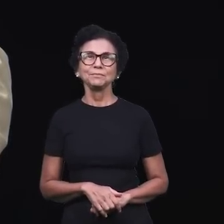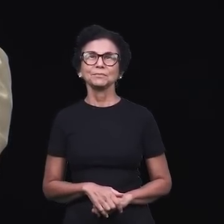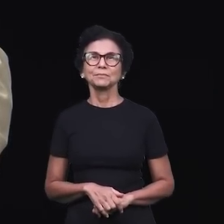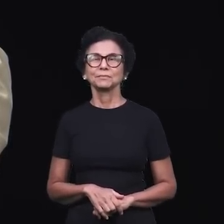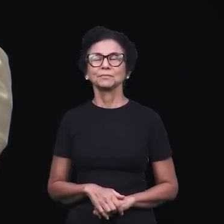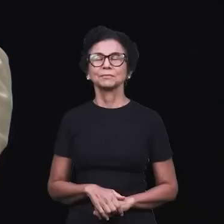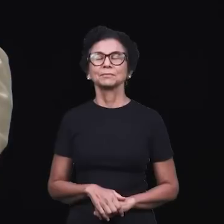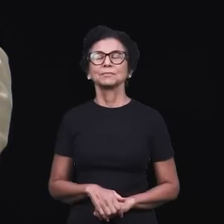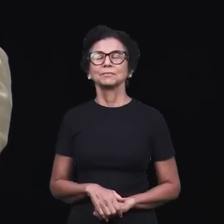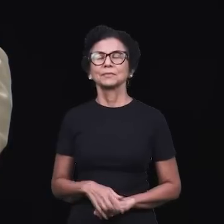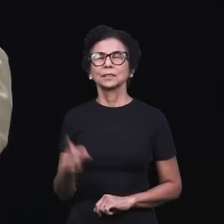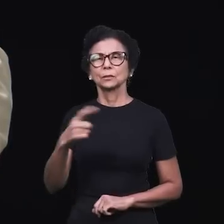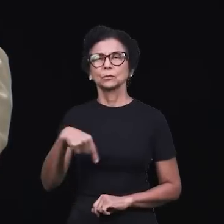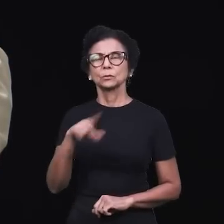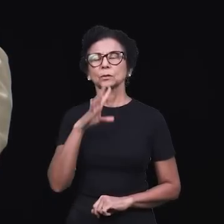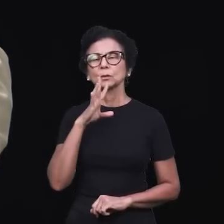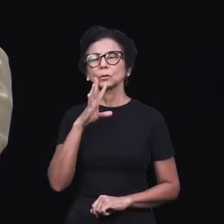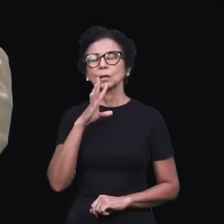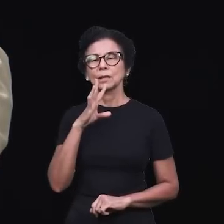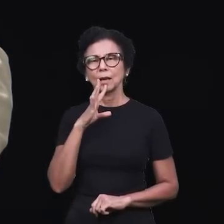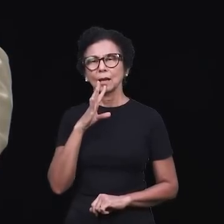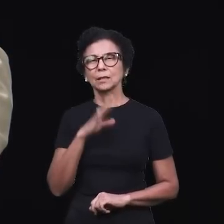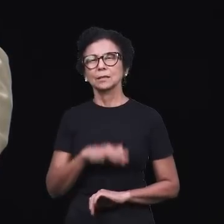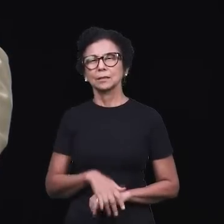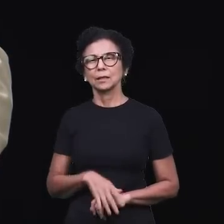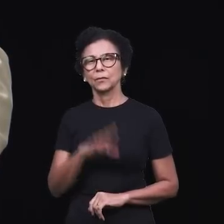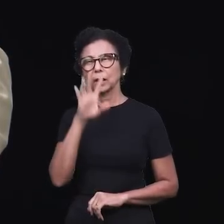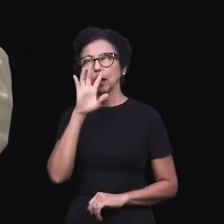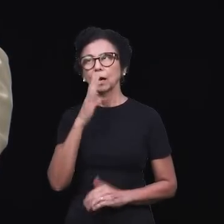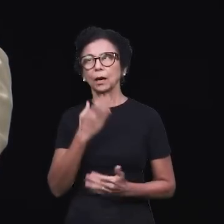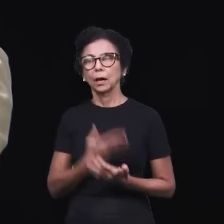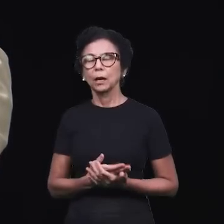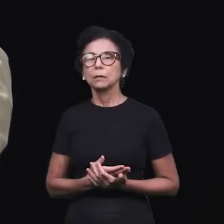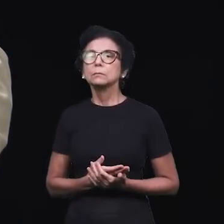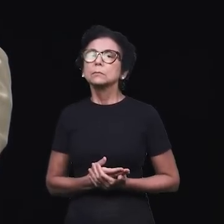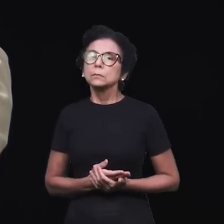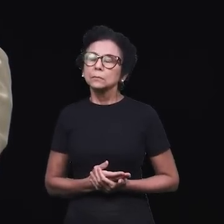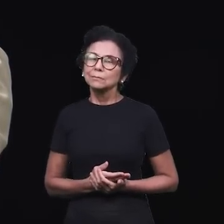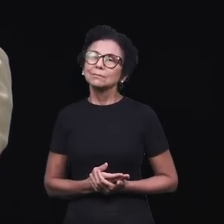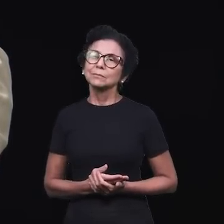se maravilha, porque é algo realmente do Espírito Santo, não é?